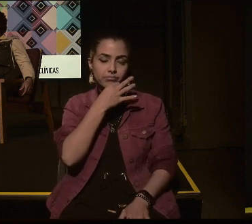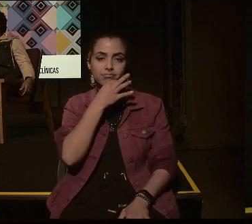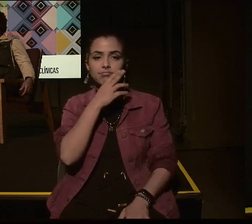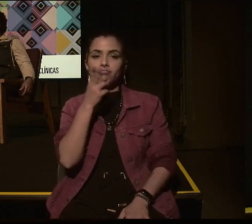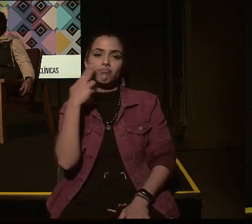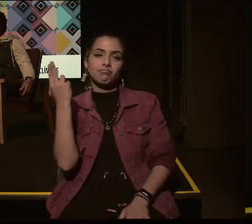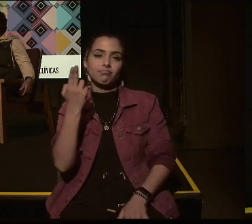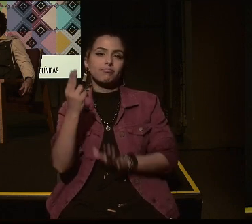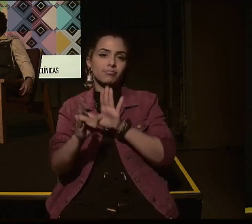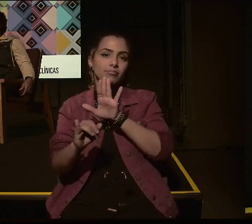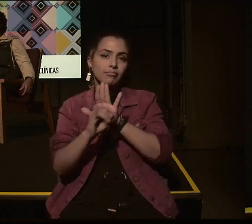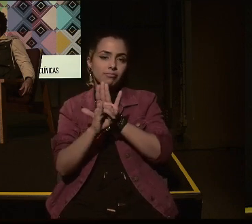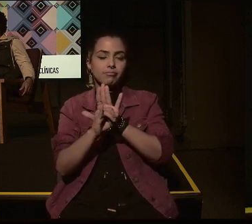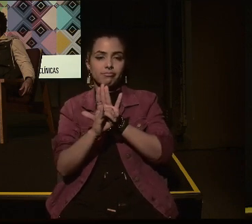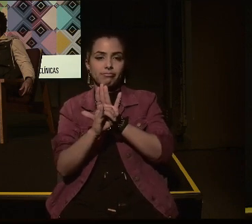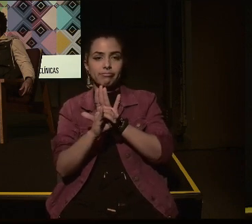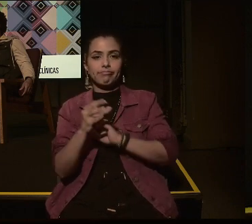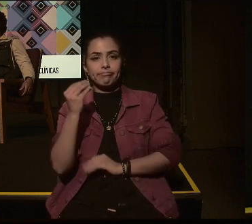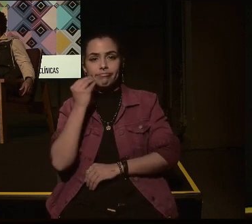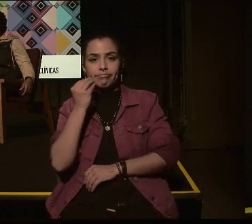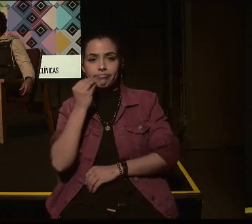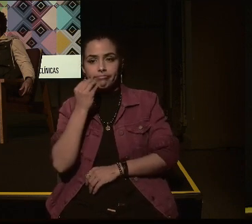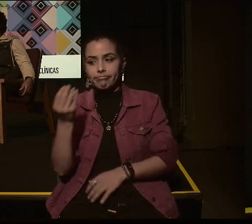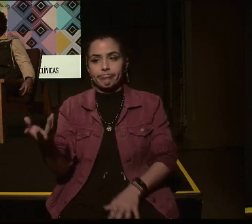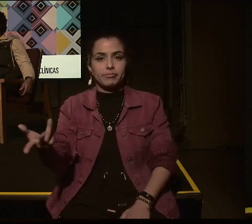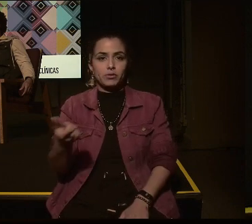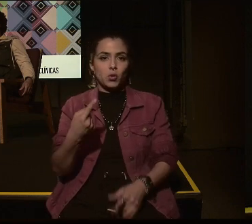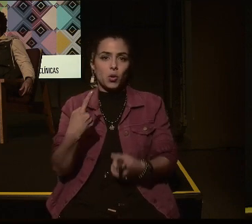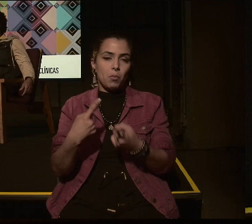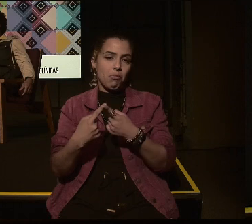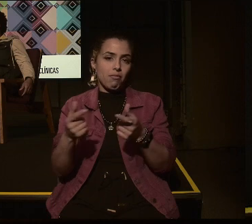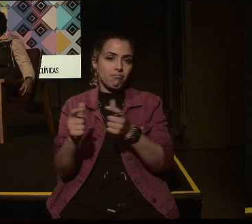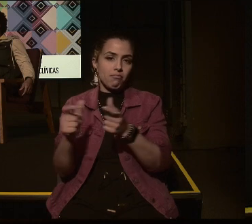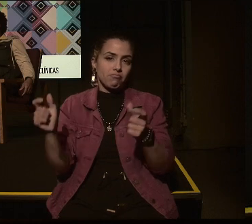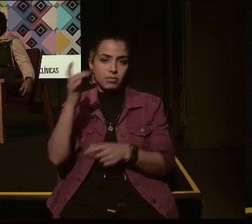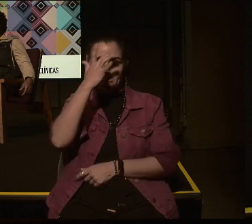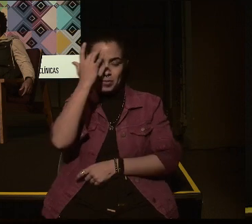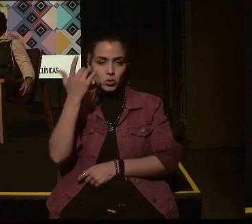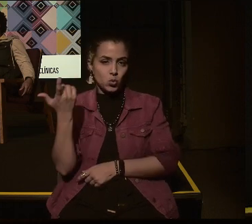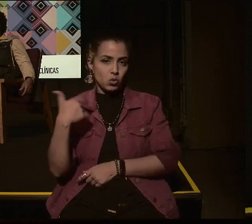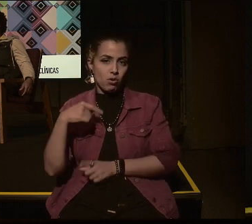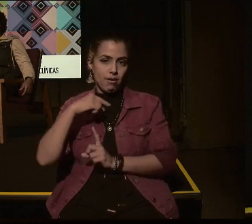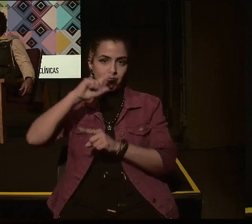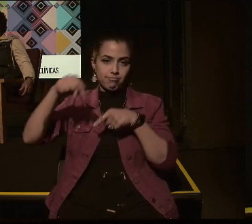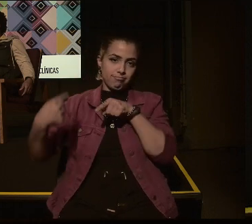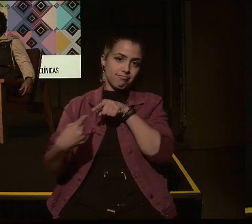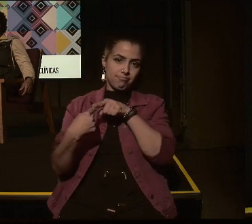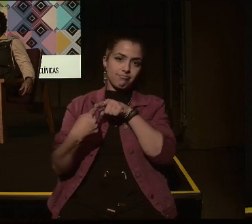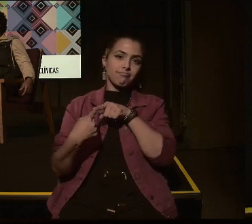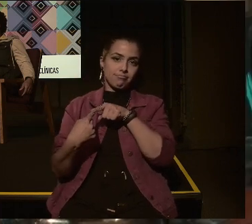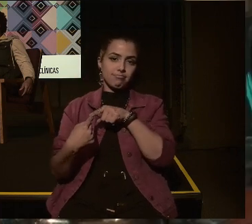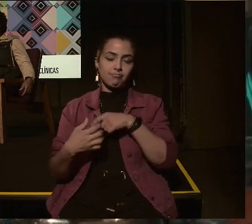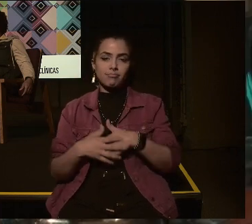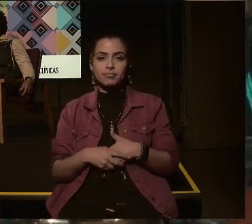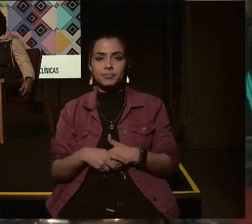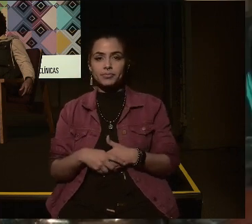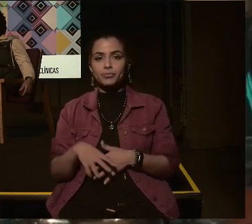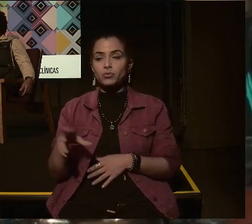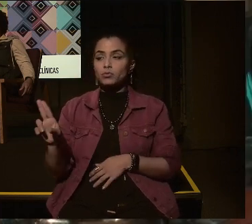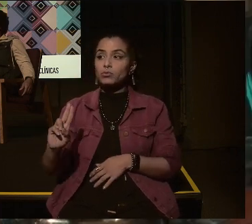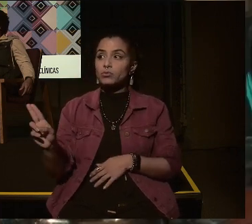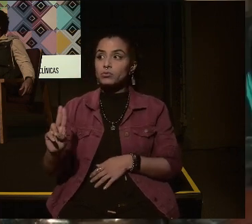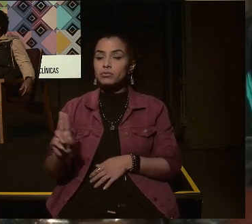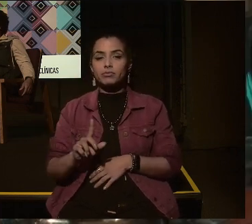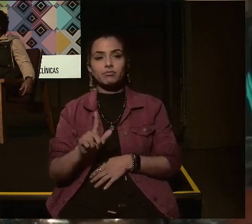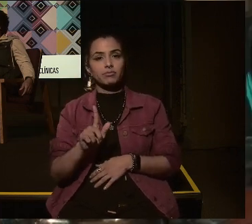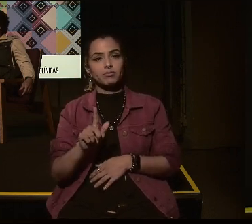não se dá por não querer ser pele-alvo, né? Justamente o que você estava falando antes. Então, é isso. Obrigado. Como é seu nome?